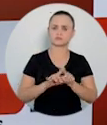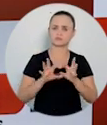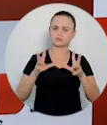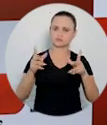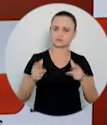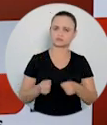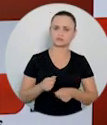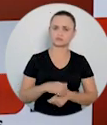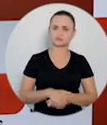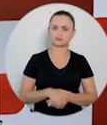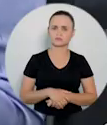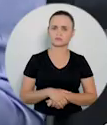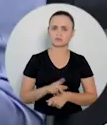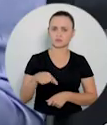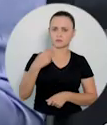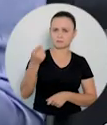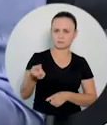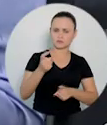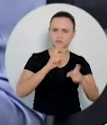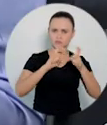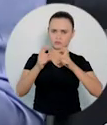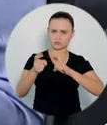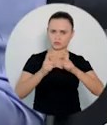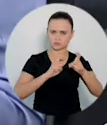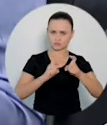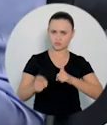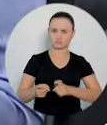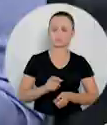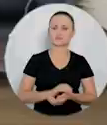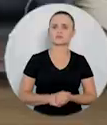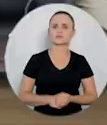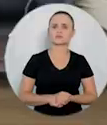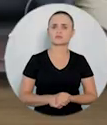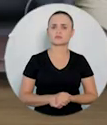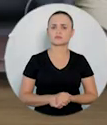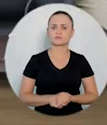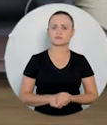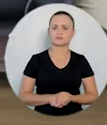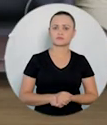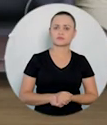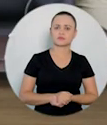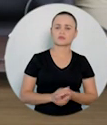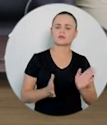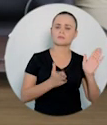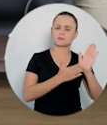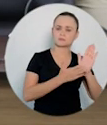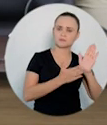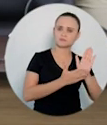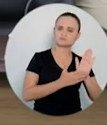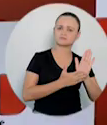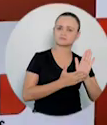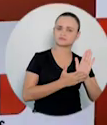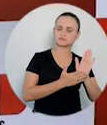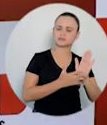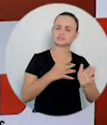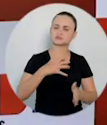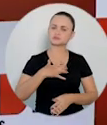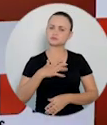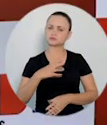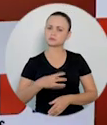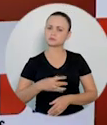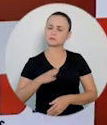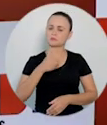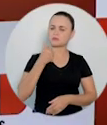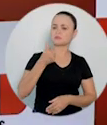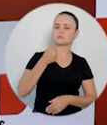parlamentares comprometidos com a causa. Após o encontro, a comissão ficou mais otimista com o andamento da proposta. Da audiência